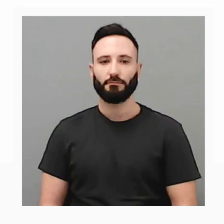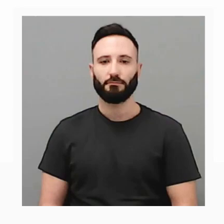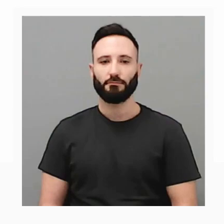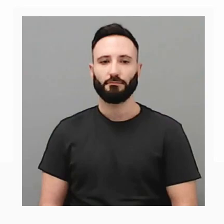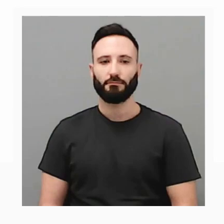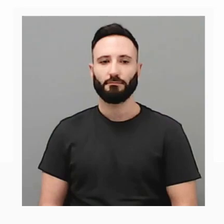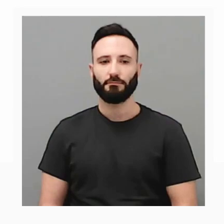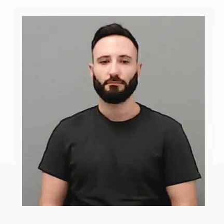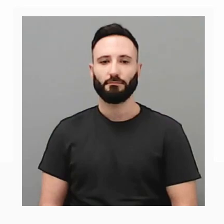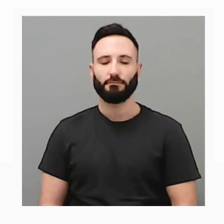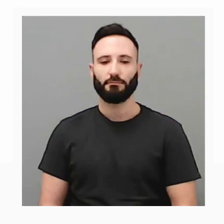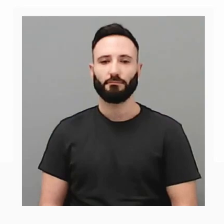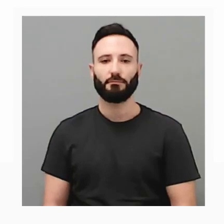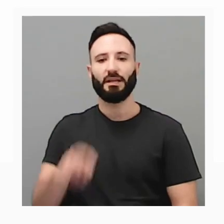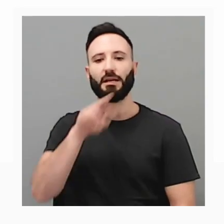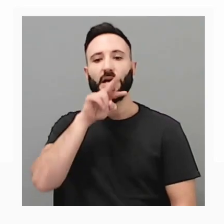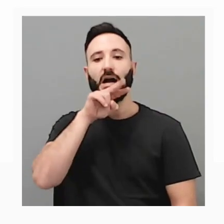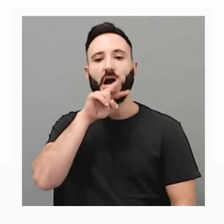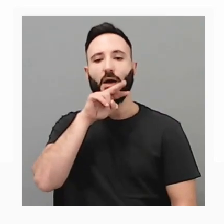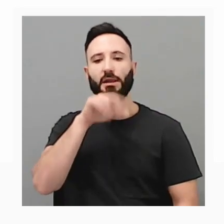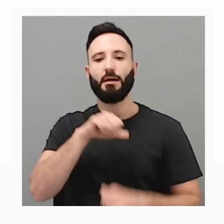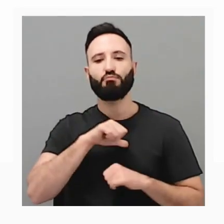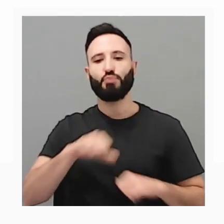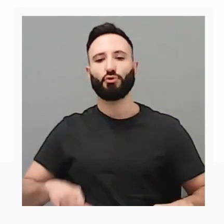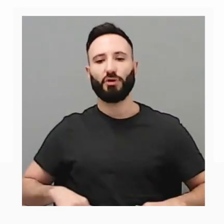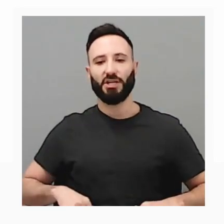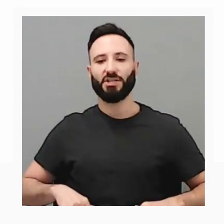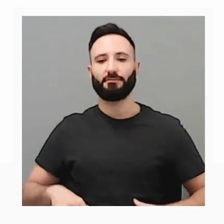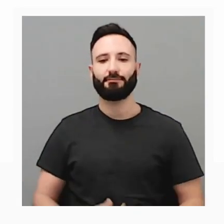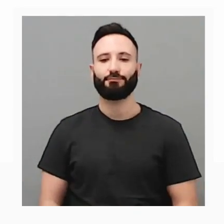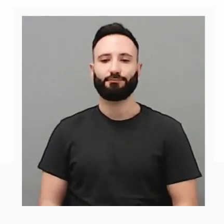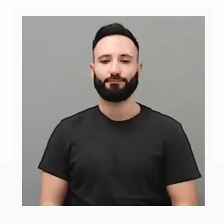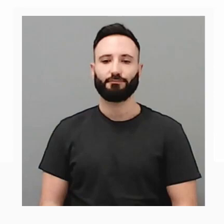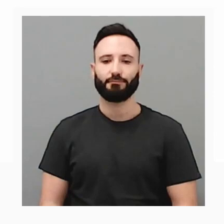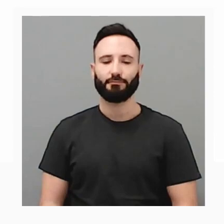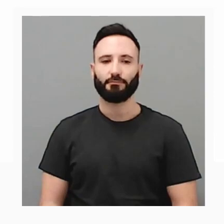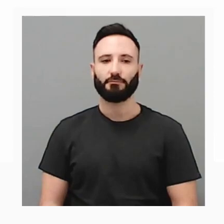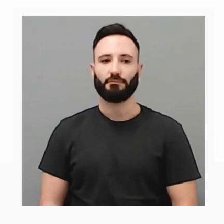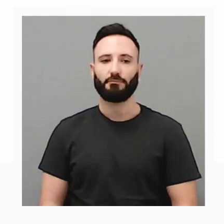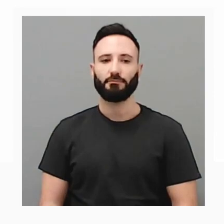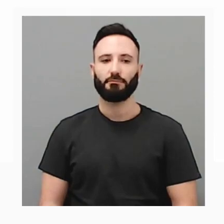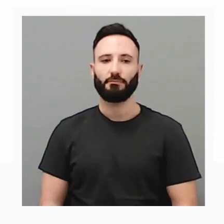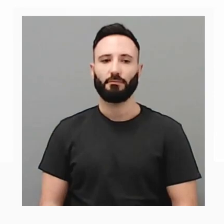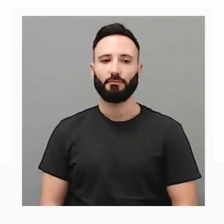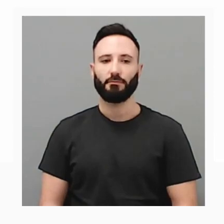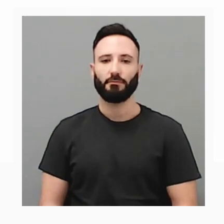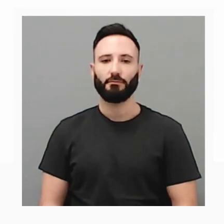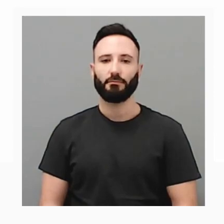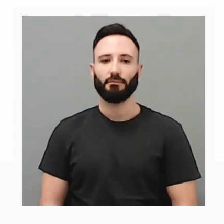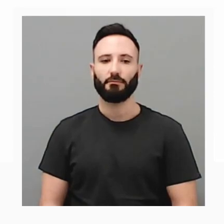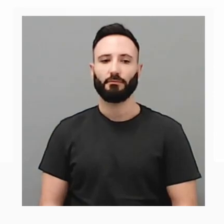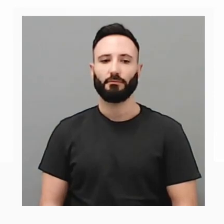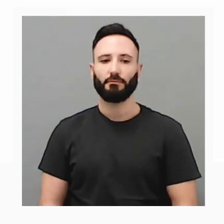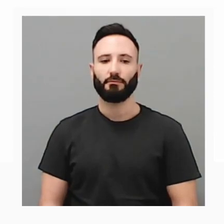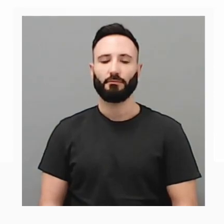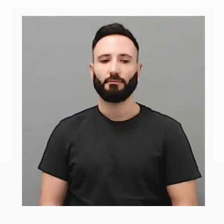só o facto dos métodos atualmente disponíveis para diagnóstico destes doentes serem altamente invasivos e muito